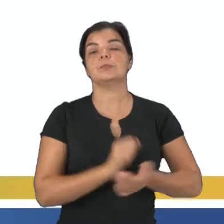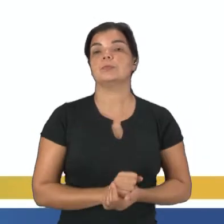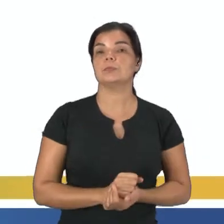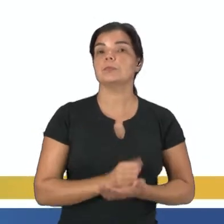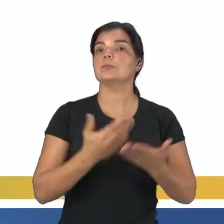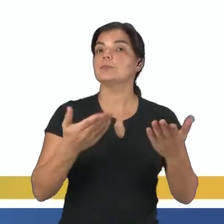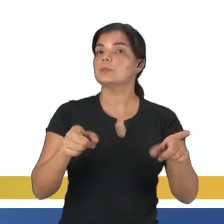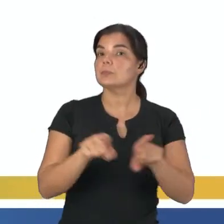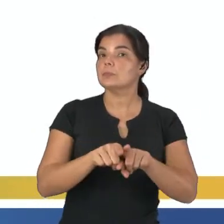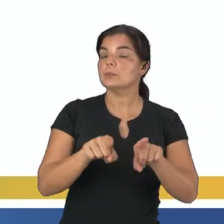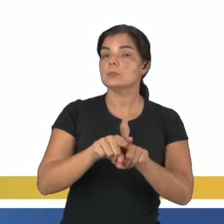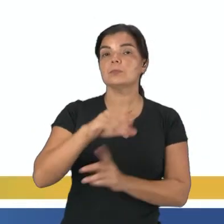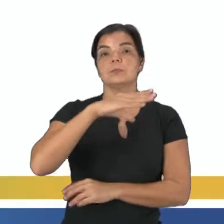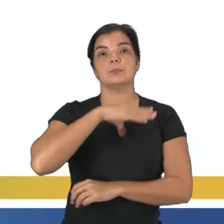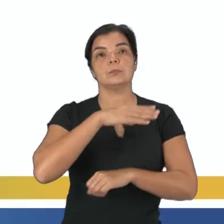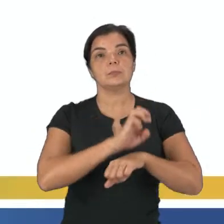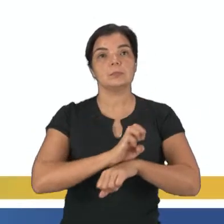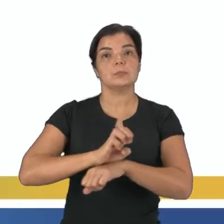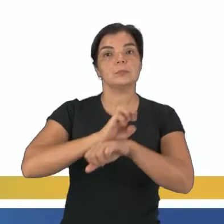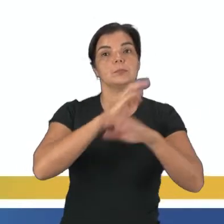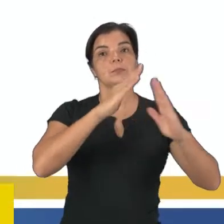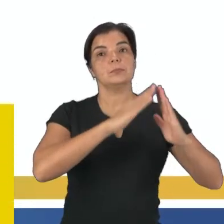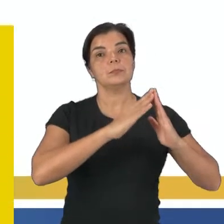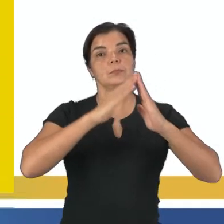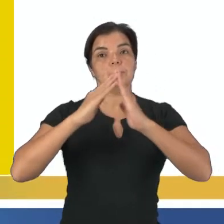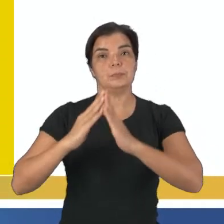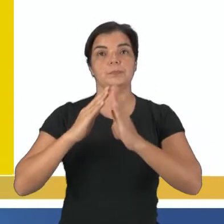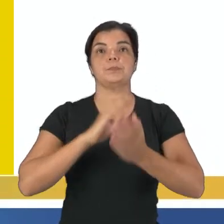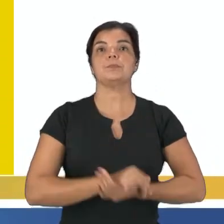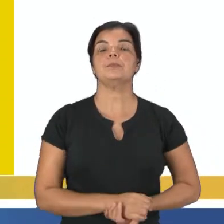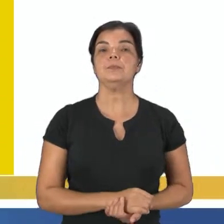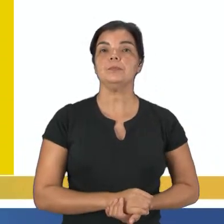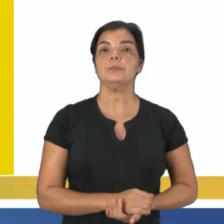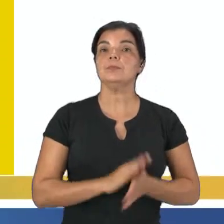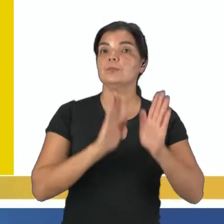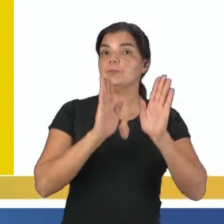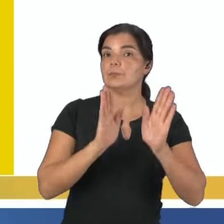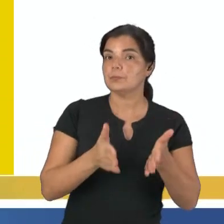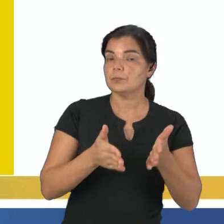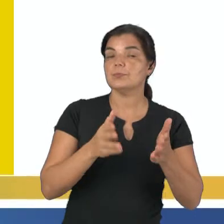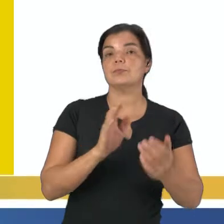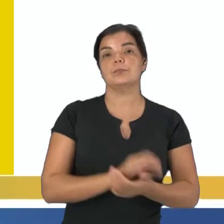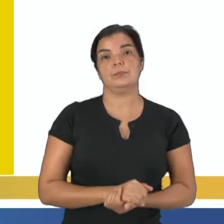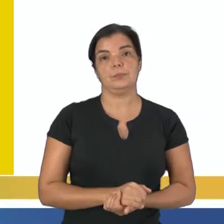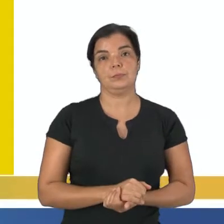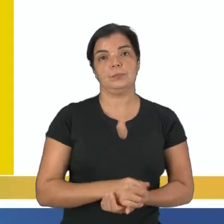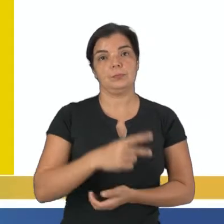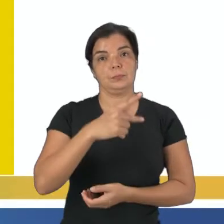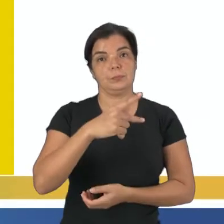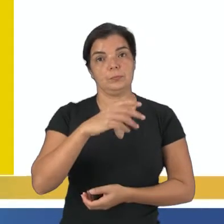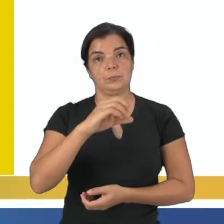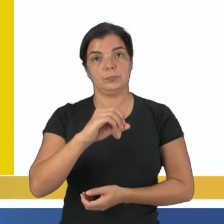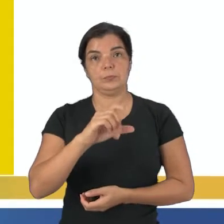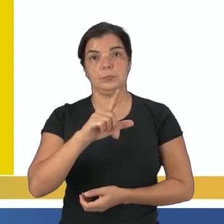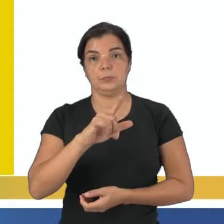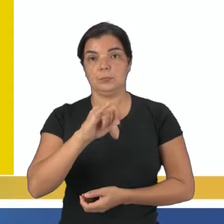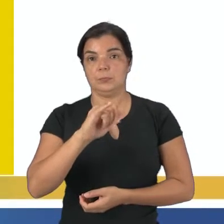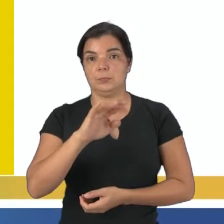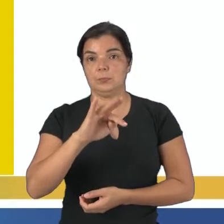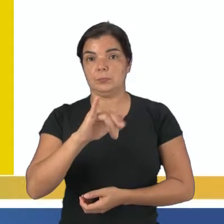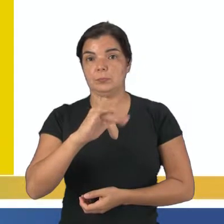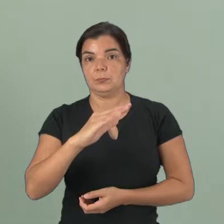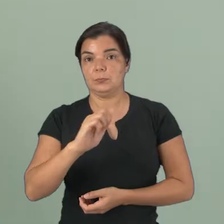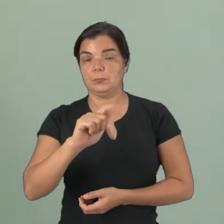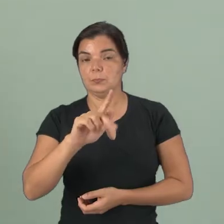entre seus habitantes e com as cidades-estados vizinhas, certo? E aí, antes da gente falar do conceito